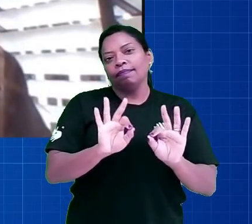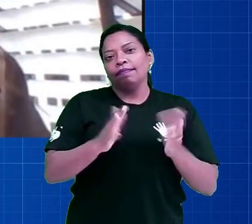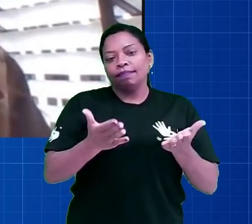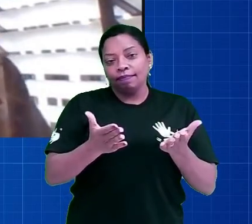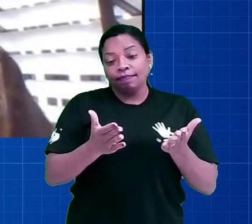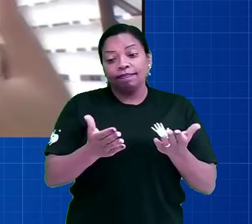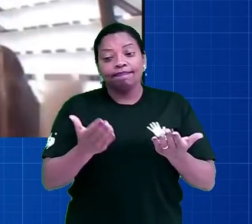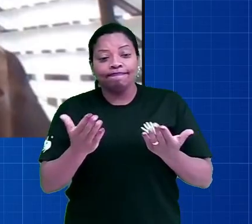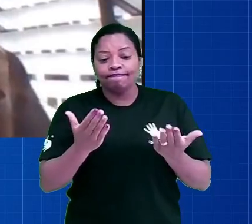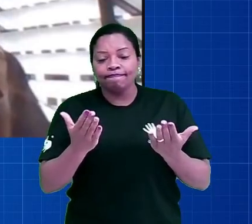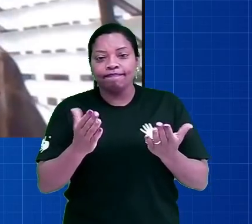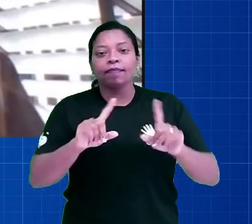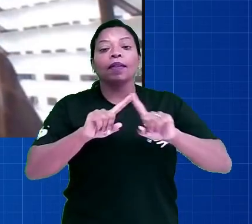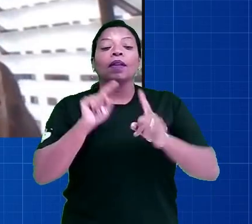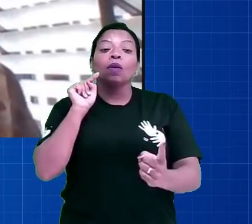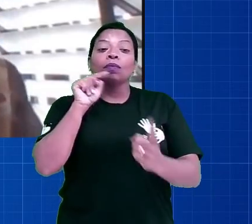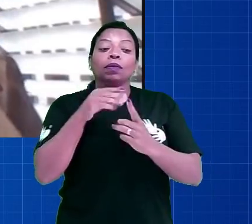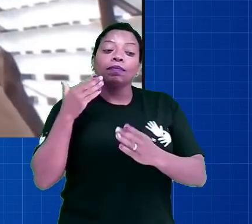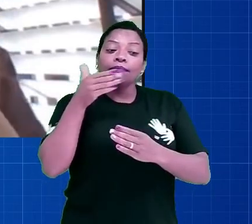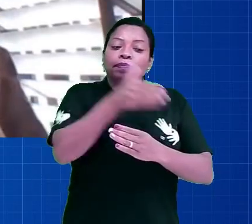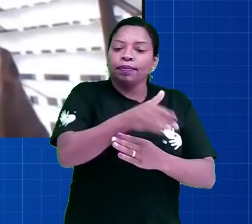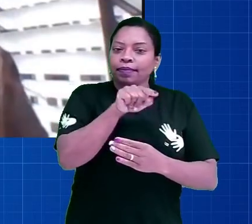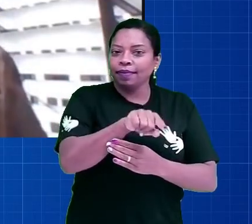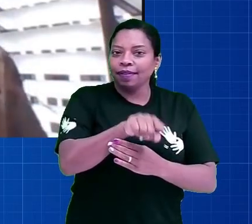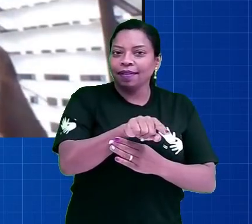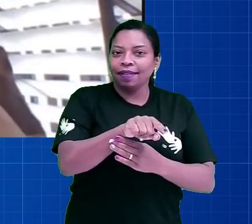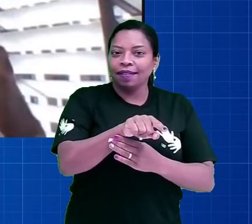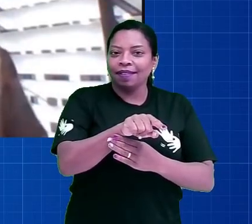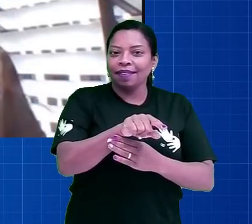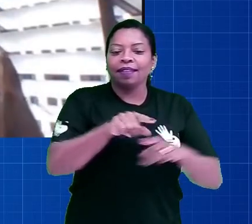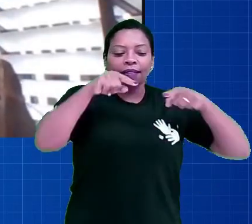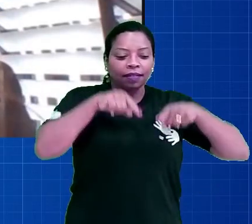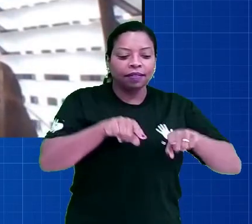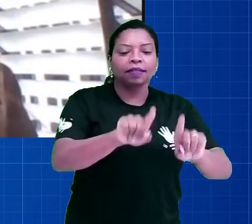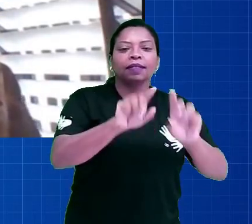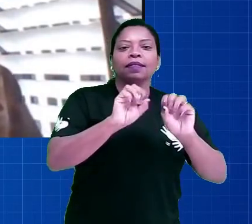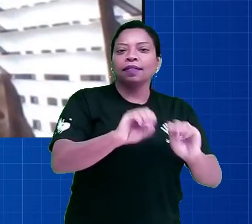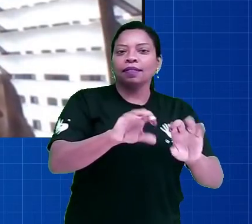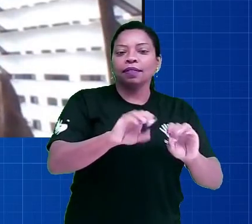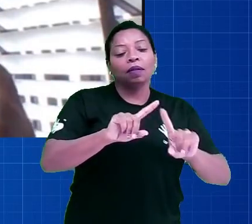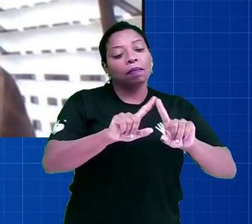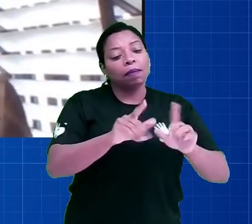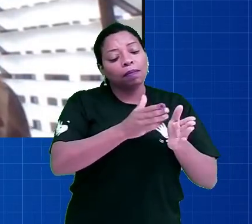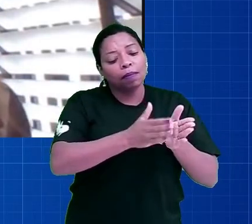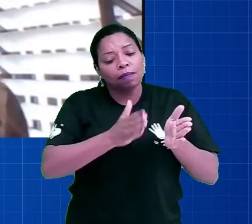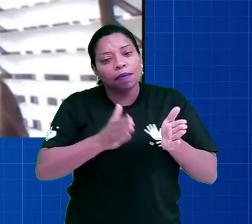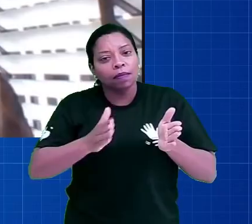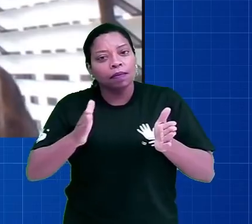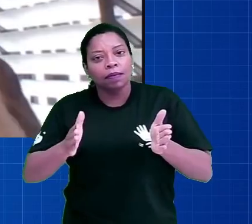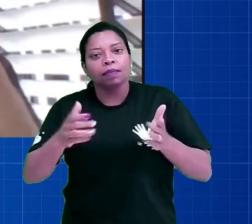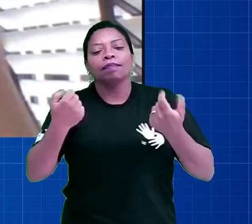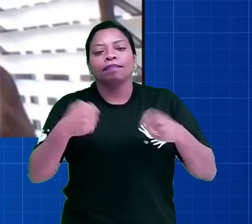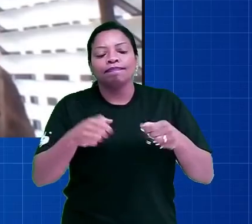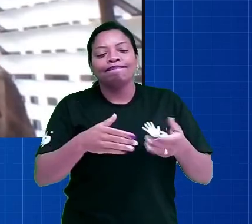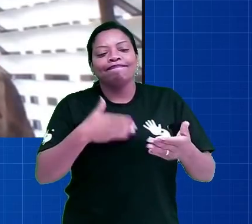esse é o objetivo, né? Chegar ao coensino, chegar ao ensino colaborativo de fato, até porque a gente também sabe